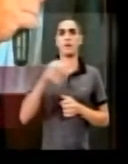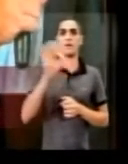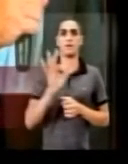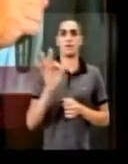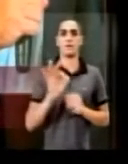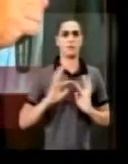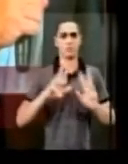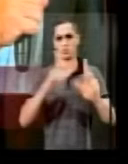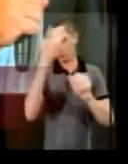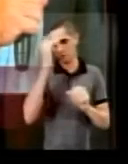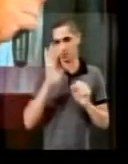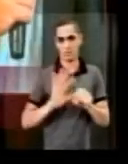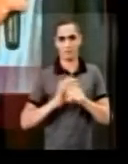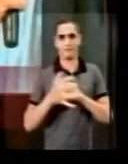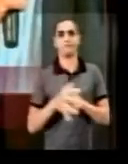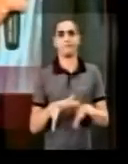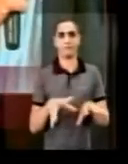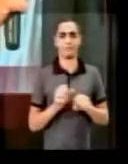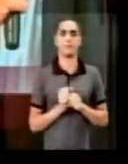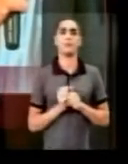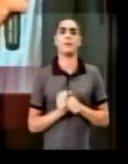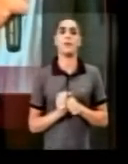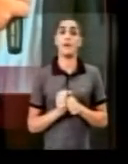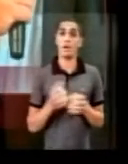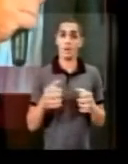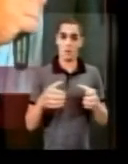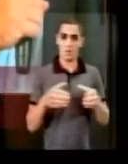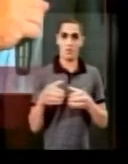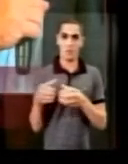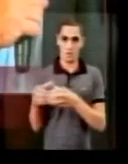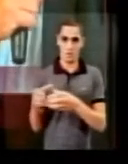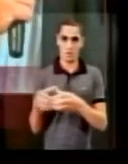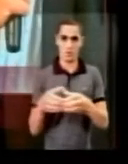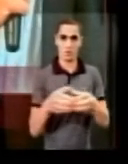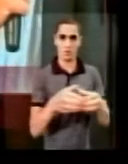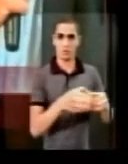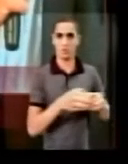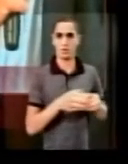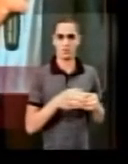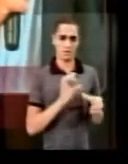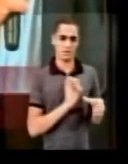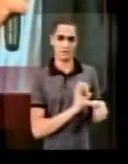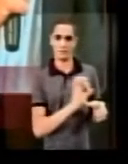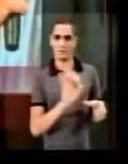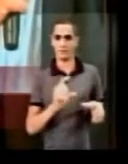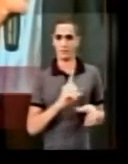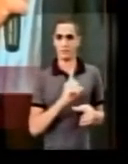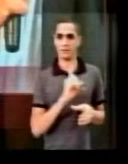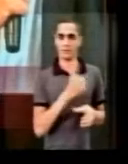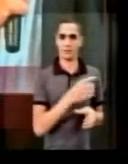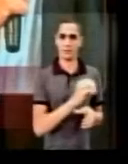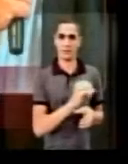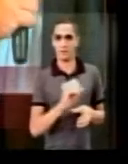10,7% dos casos. O coeficiente de incidência em São José do Rio Preto é